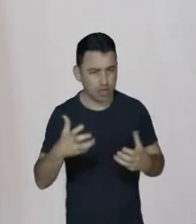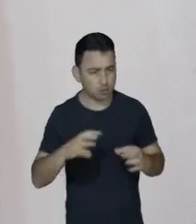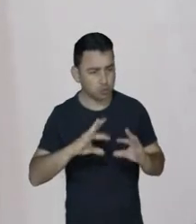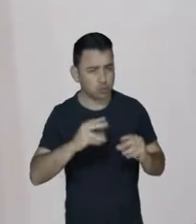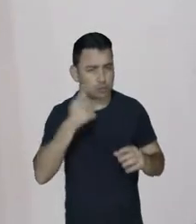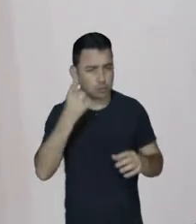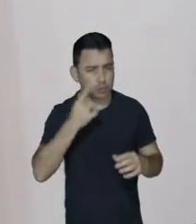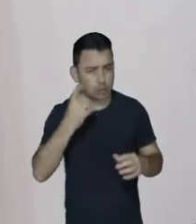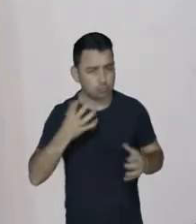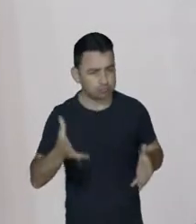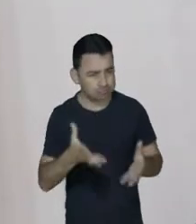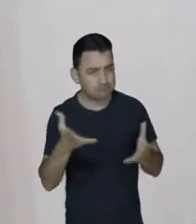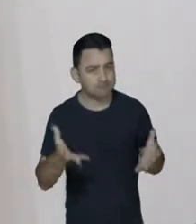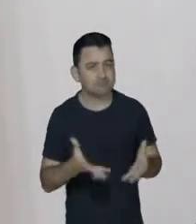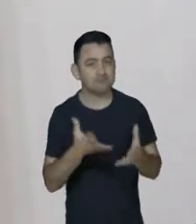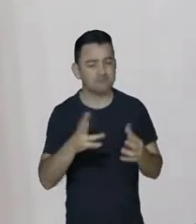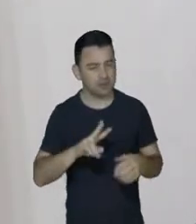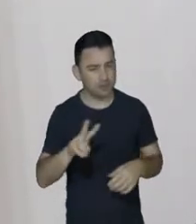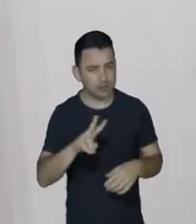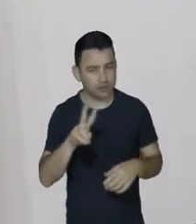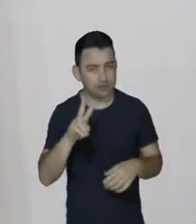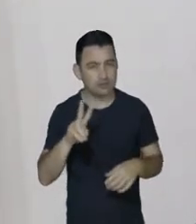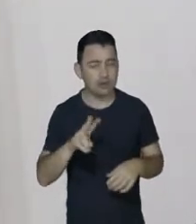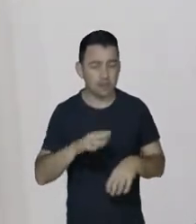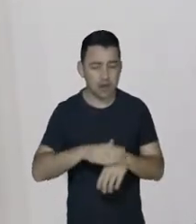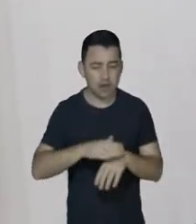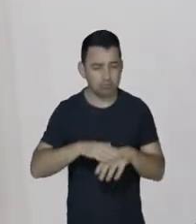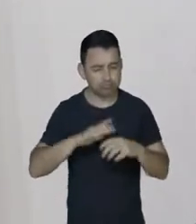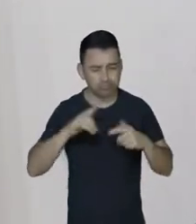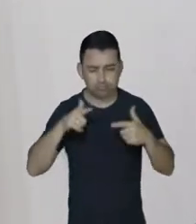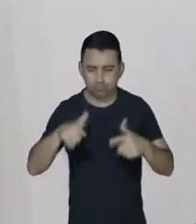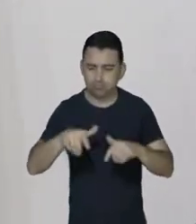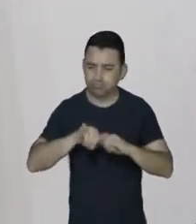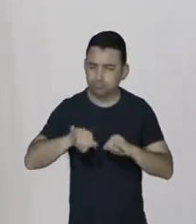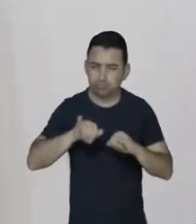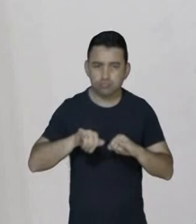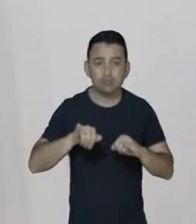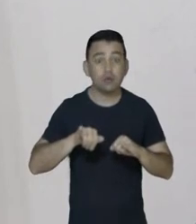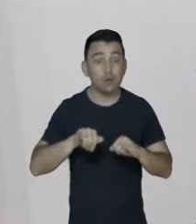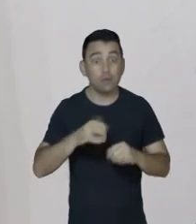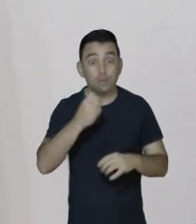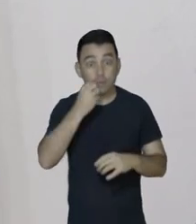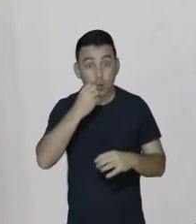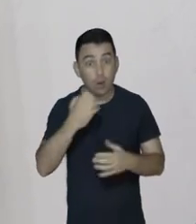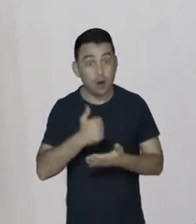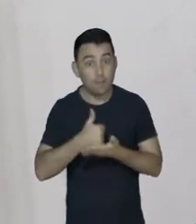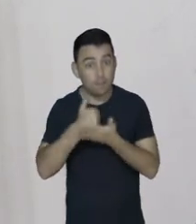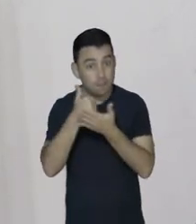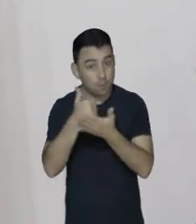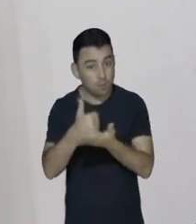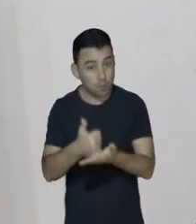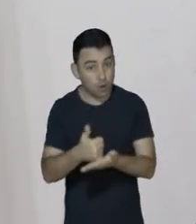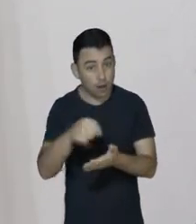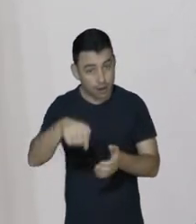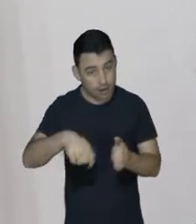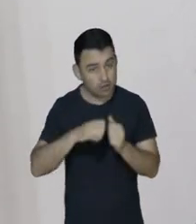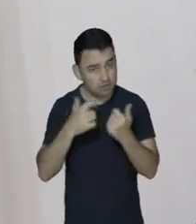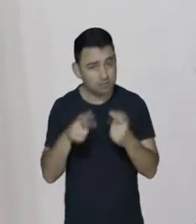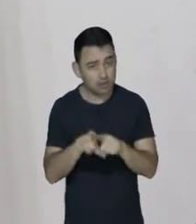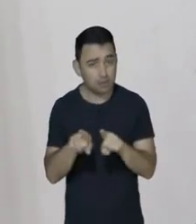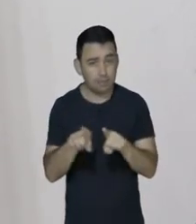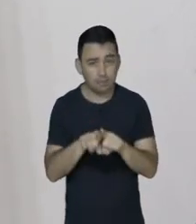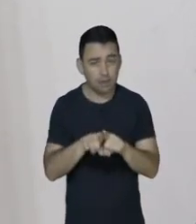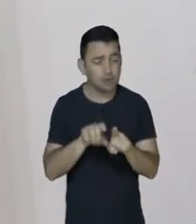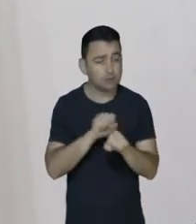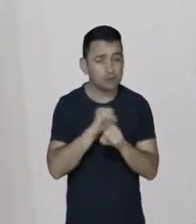agente incentivador de ações qualificadas que trazem benefícios ao próprio legislativo e à sociedade de um modo